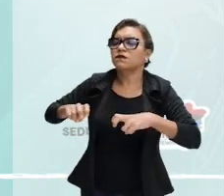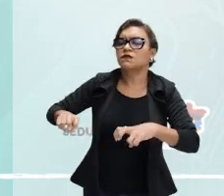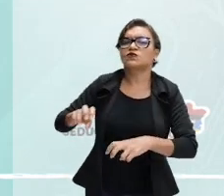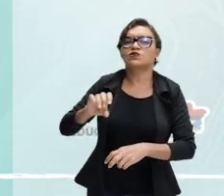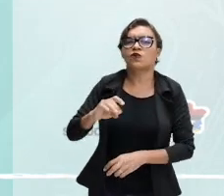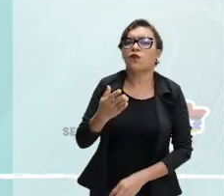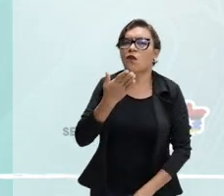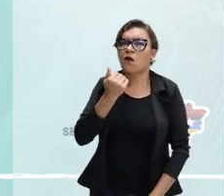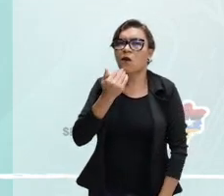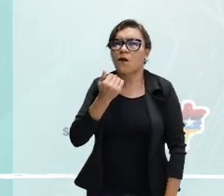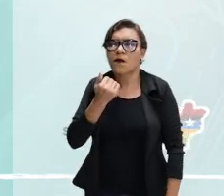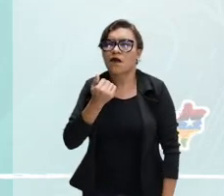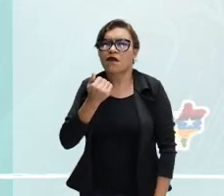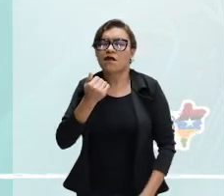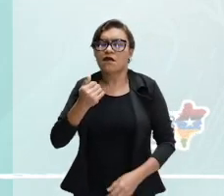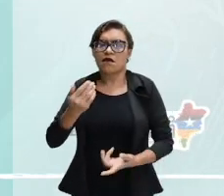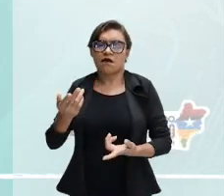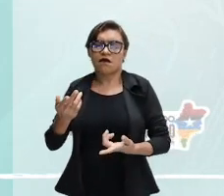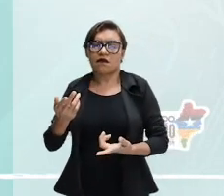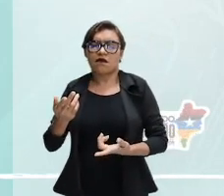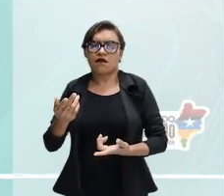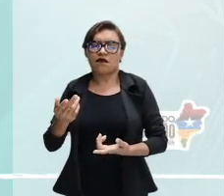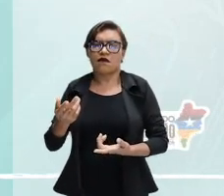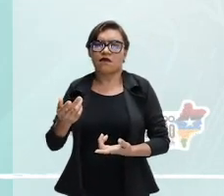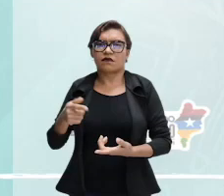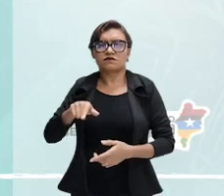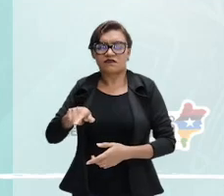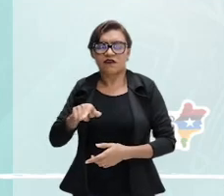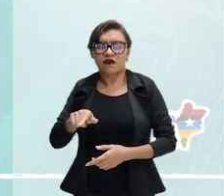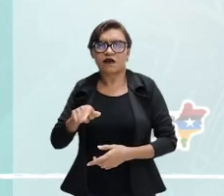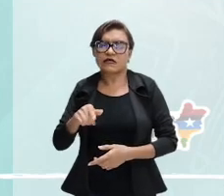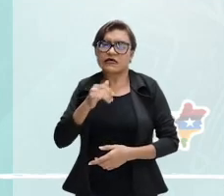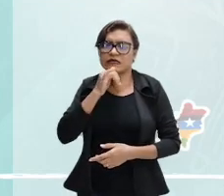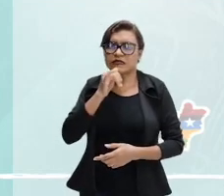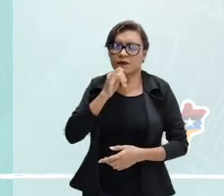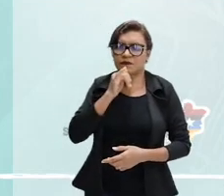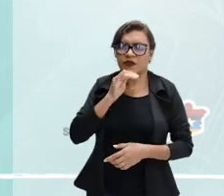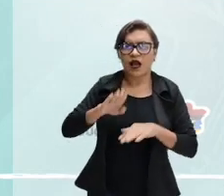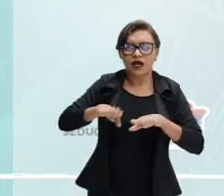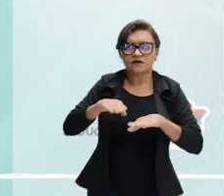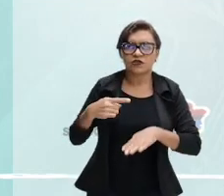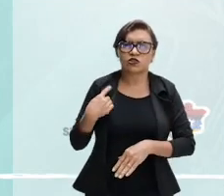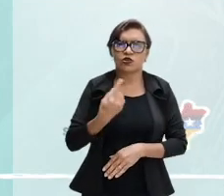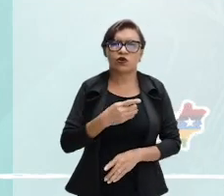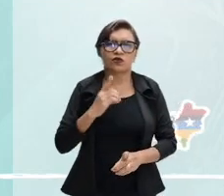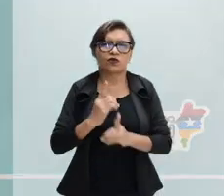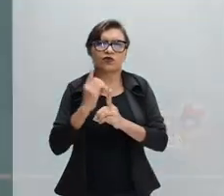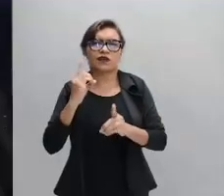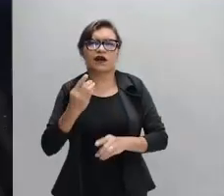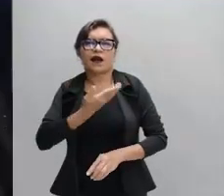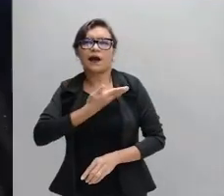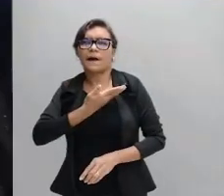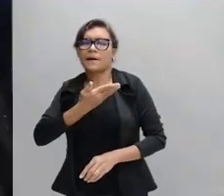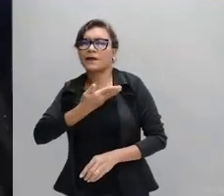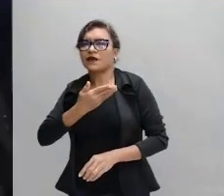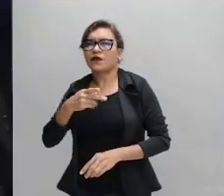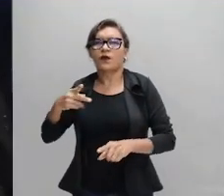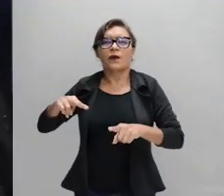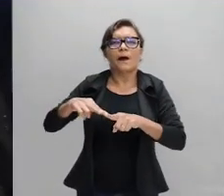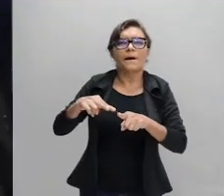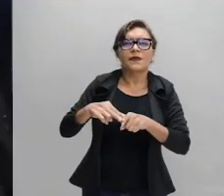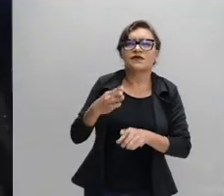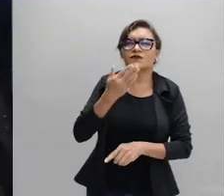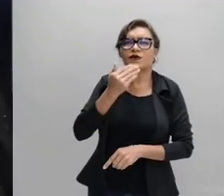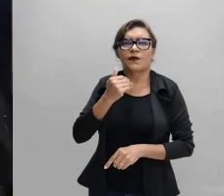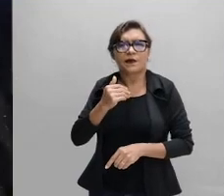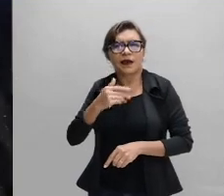ela costuma realizar muito fast food. Geralmente a gente quando vai encontrar um amigo, a gente encontra, bora lanchar, bora comer uma pizza ali, bora